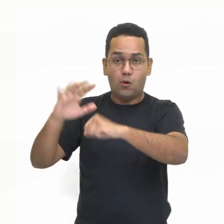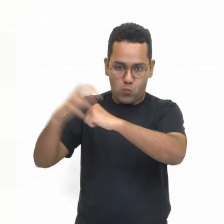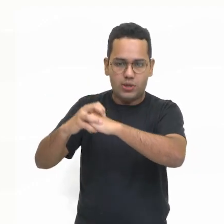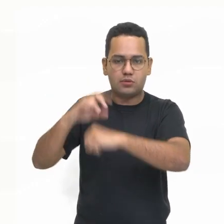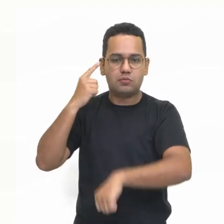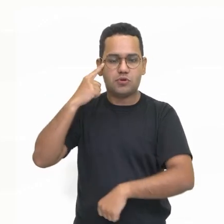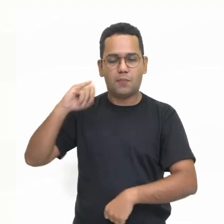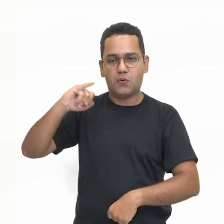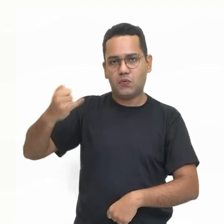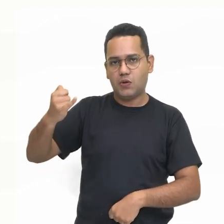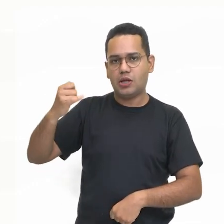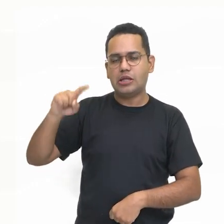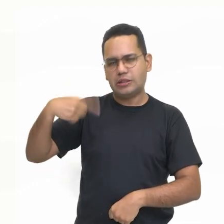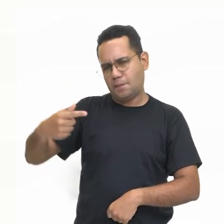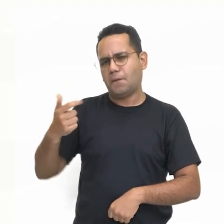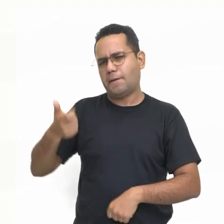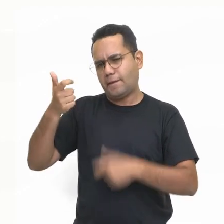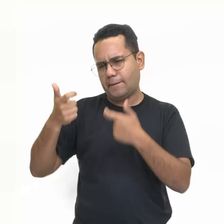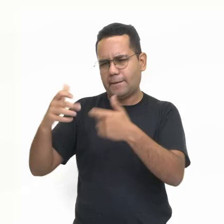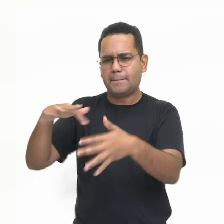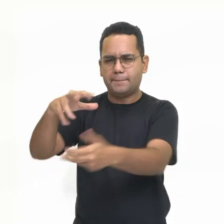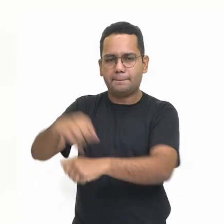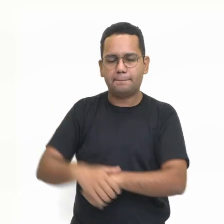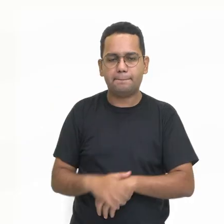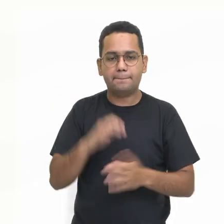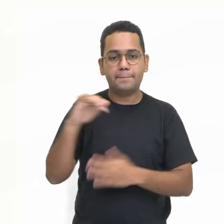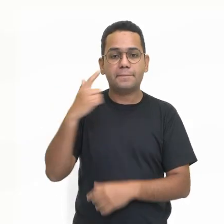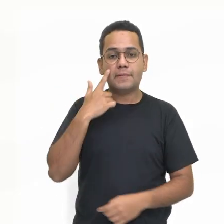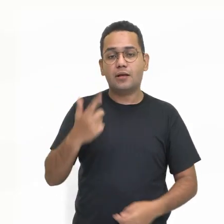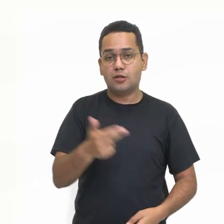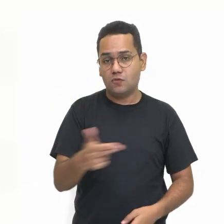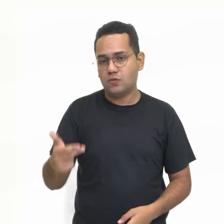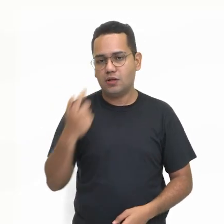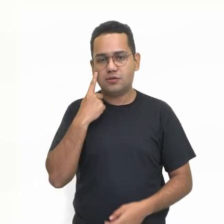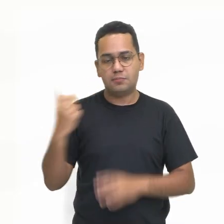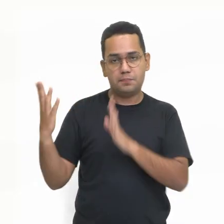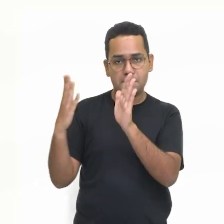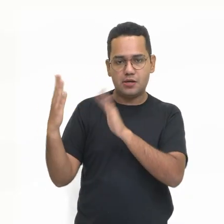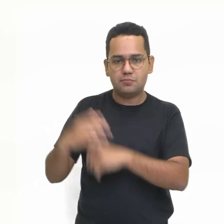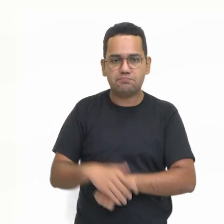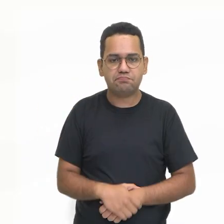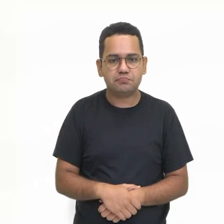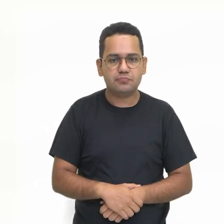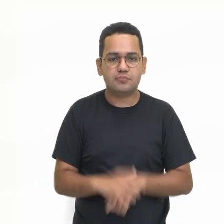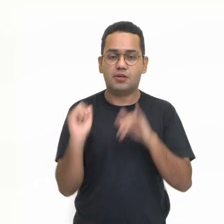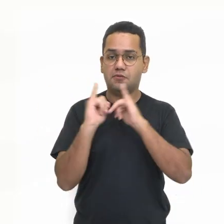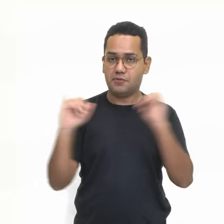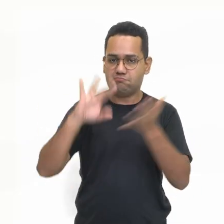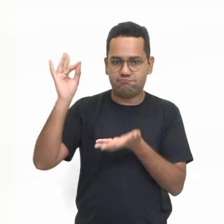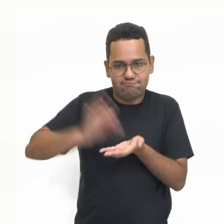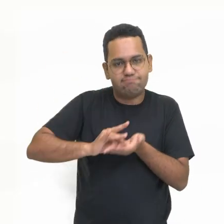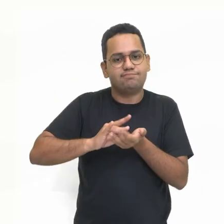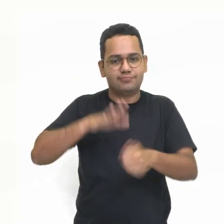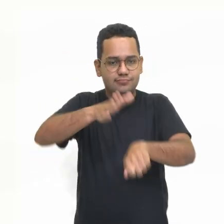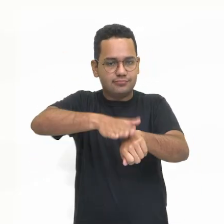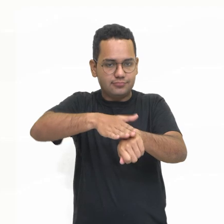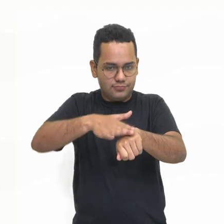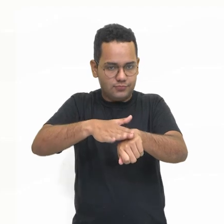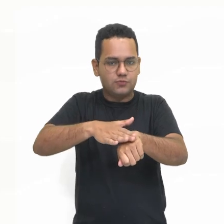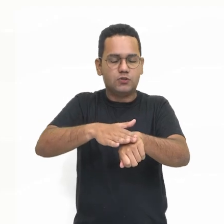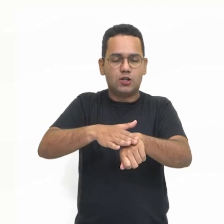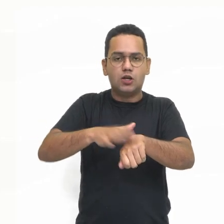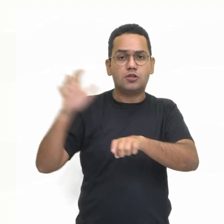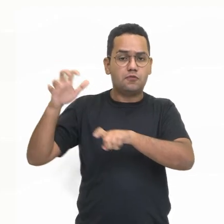Mundial. Continuando, Indonésia, 1945 a 1949, declarou independência